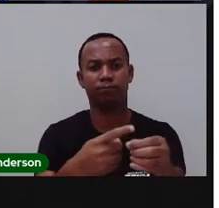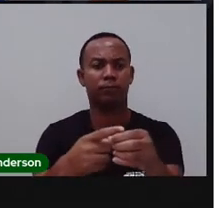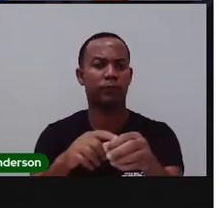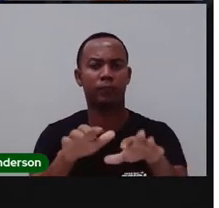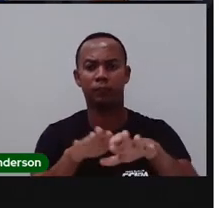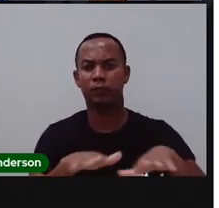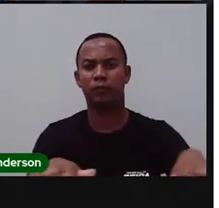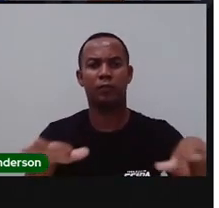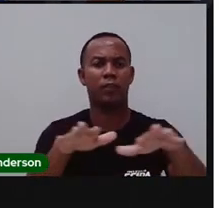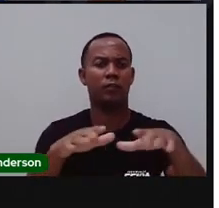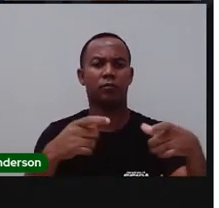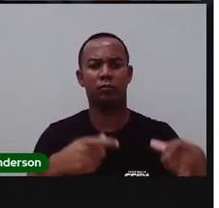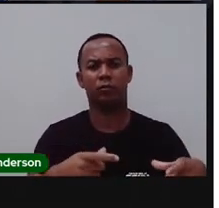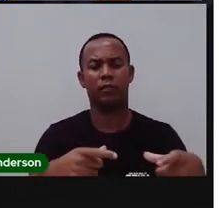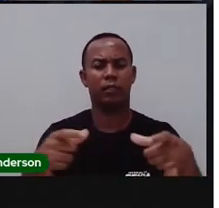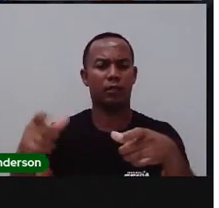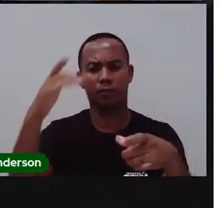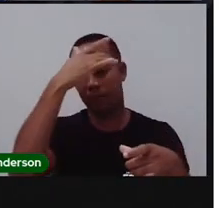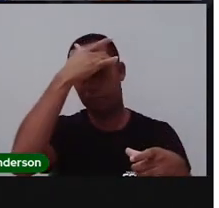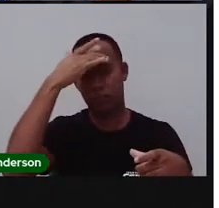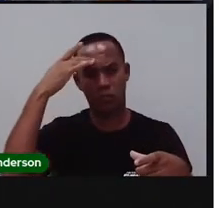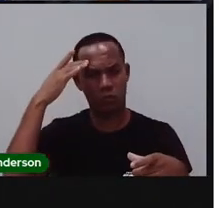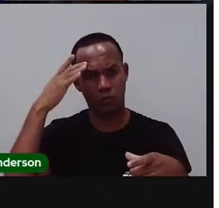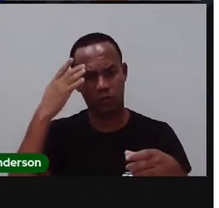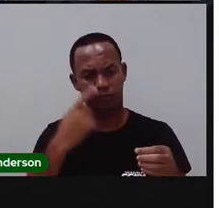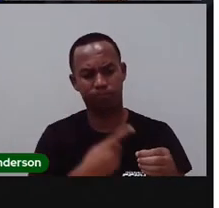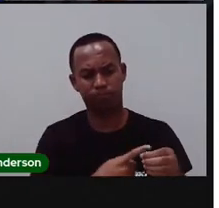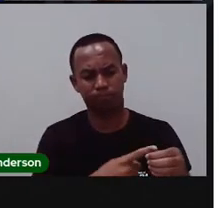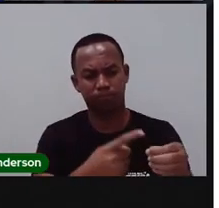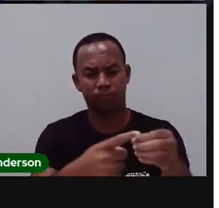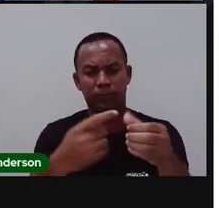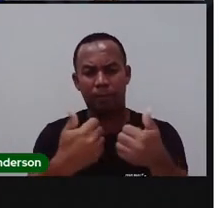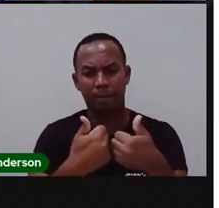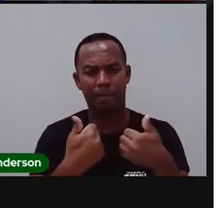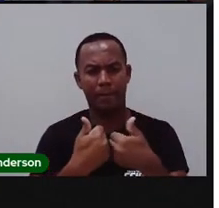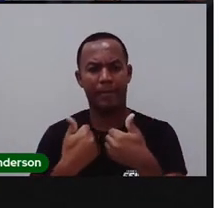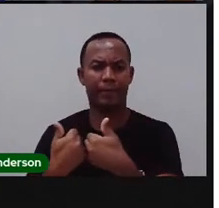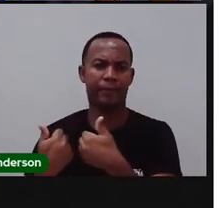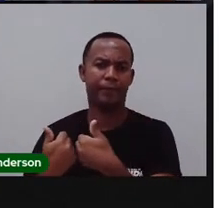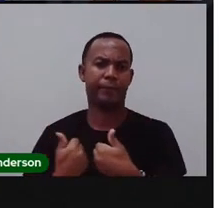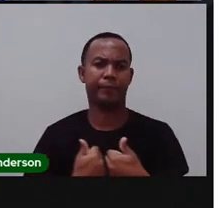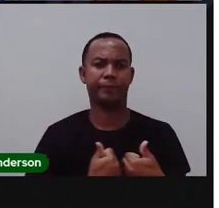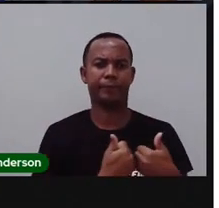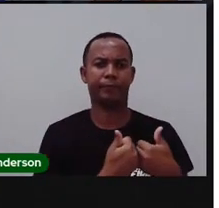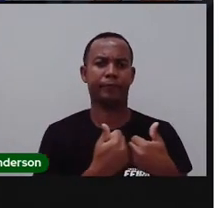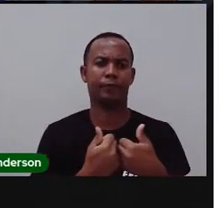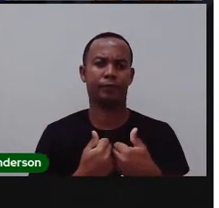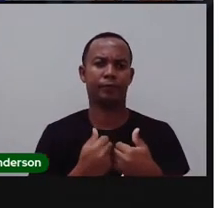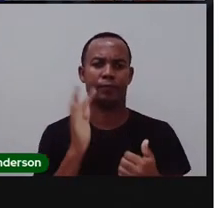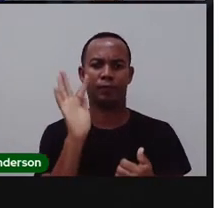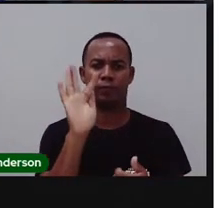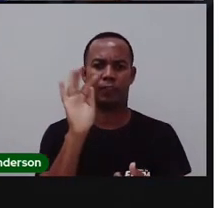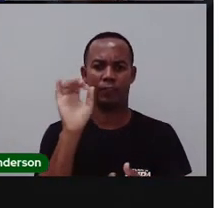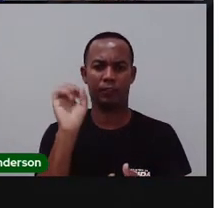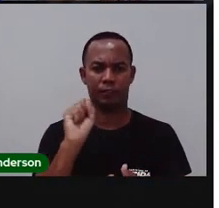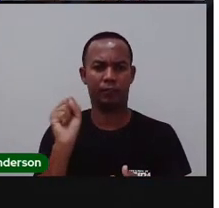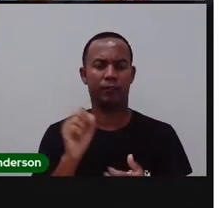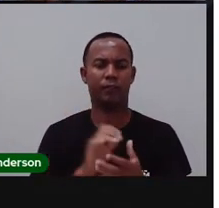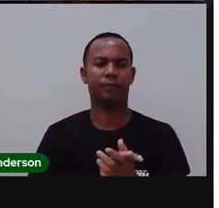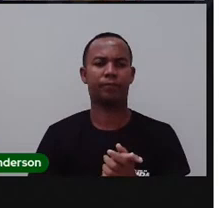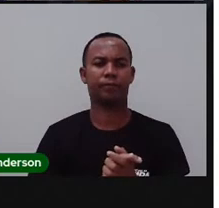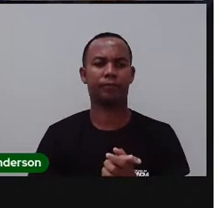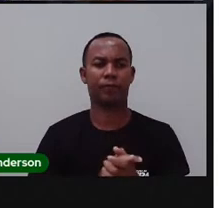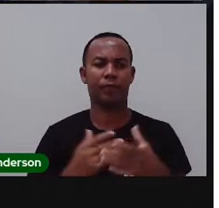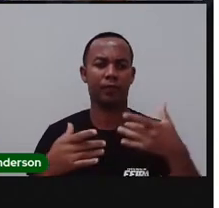de Santana, mas as pessoas que estão, que moram onde? Próximos, né, na verdade, próximos à Feira de Santana. Então, que são as